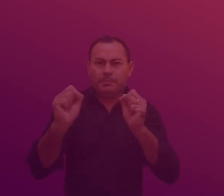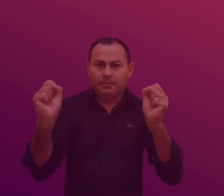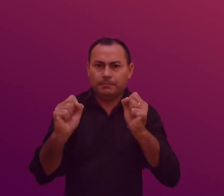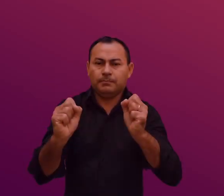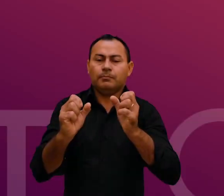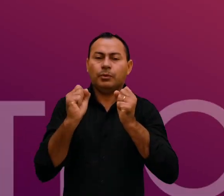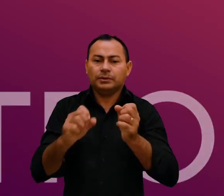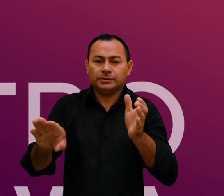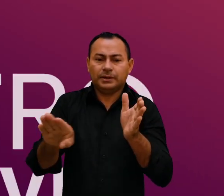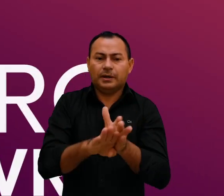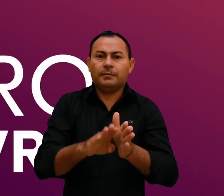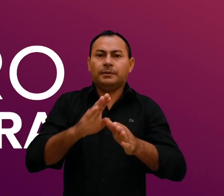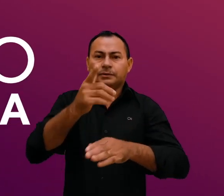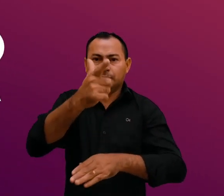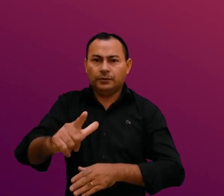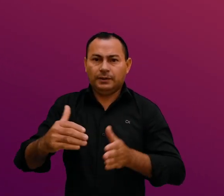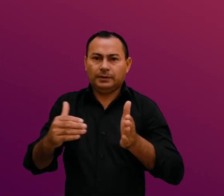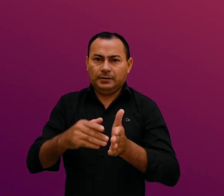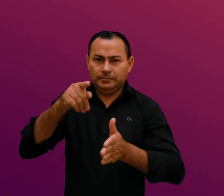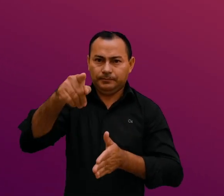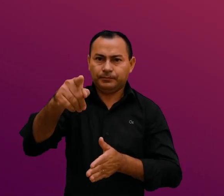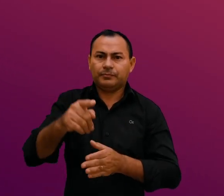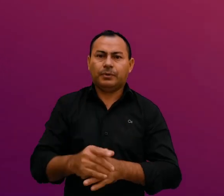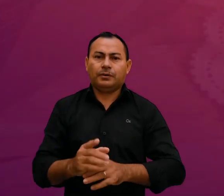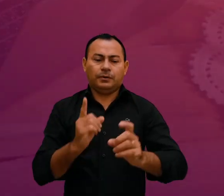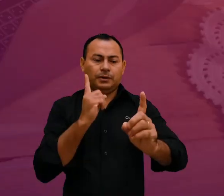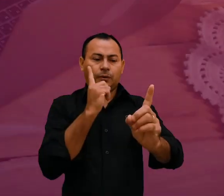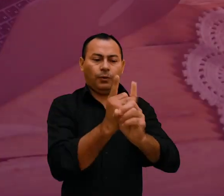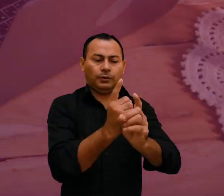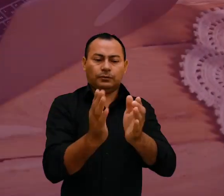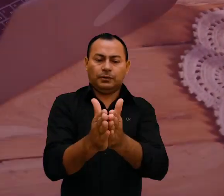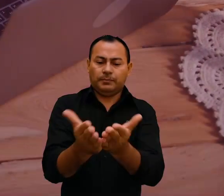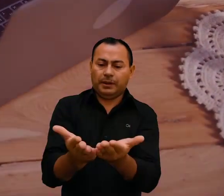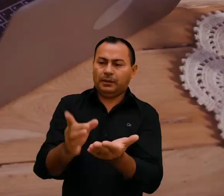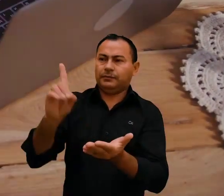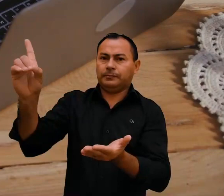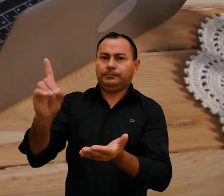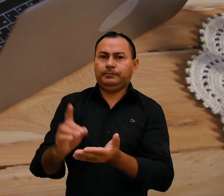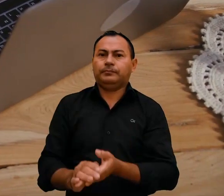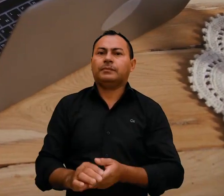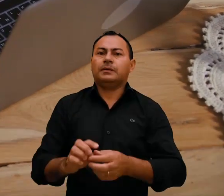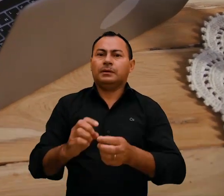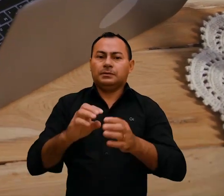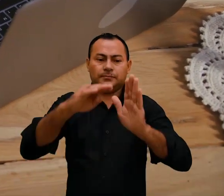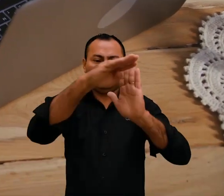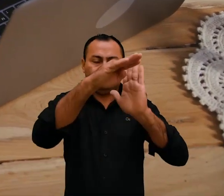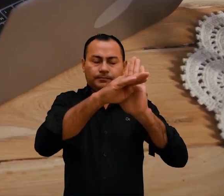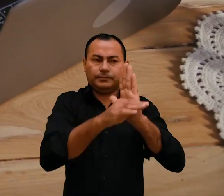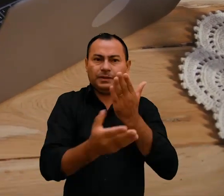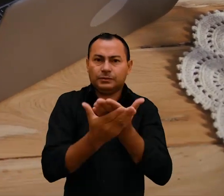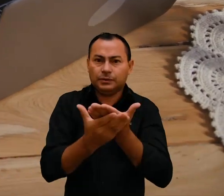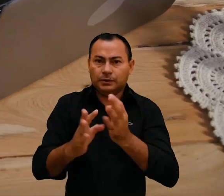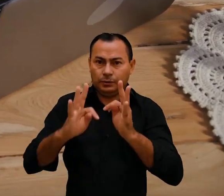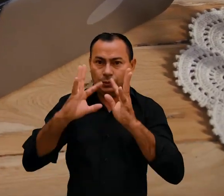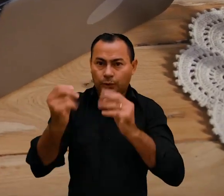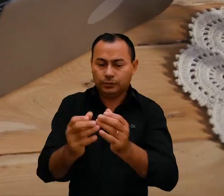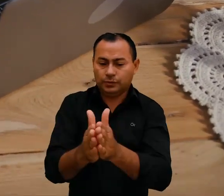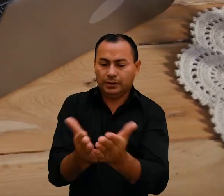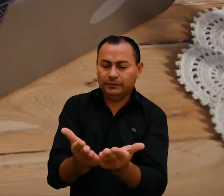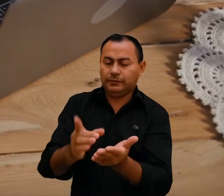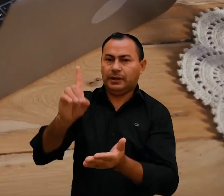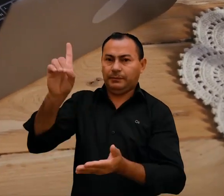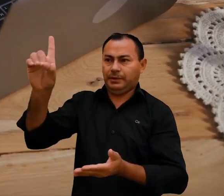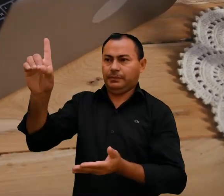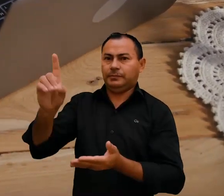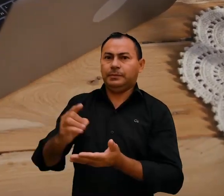O que é maravilhoso poder estar chegando mais uma vez até você para o encontro com a palavra através desse programa estudamos